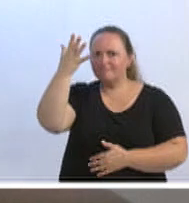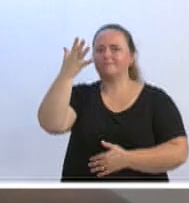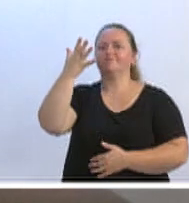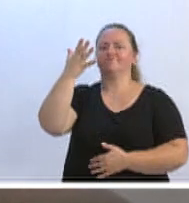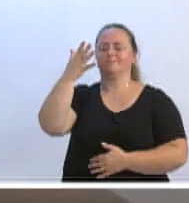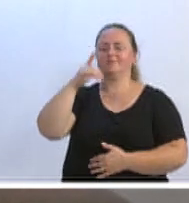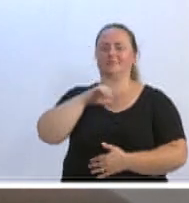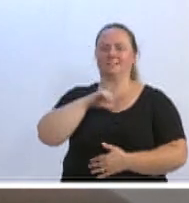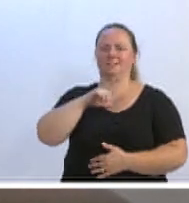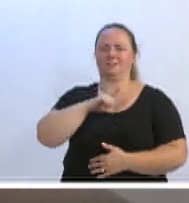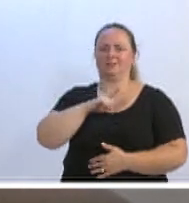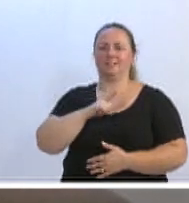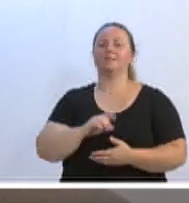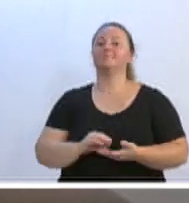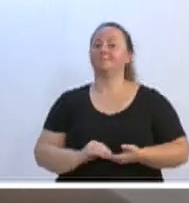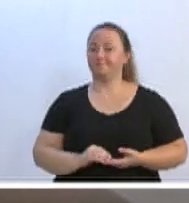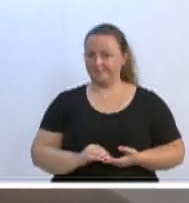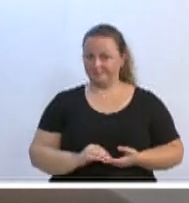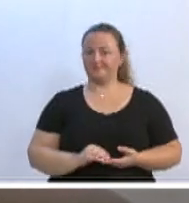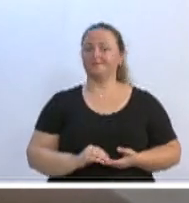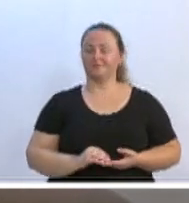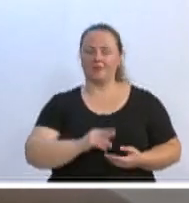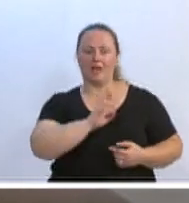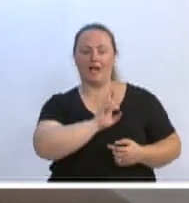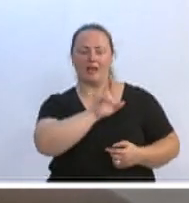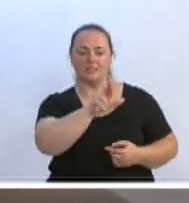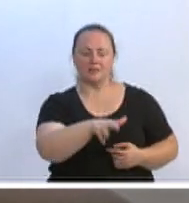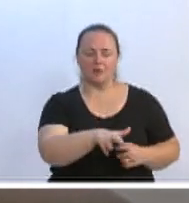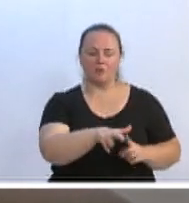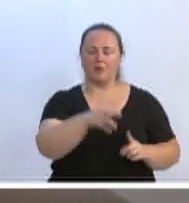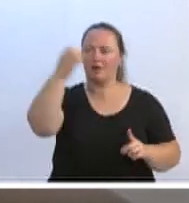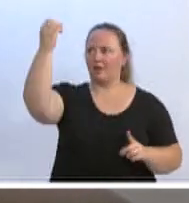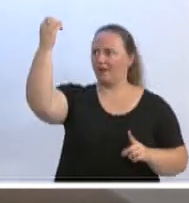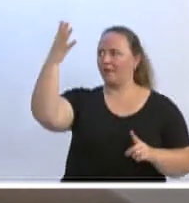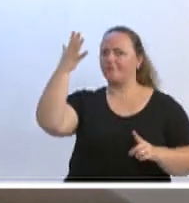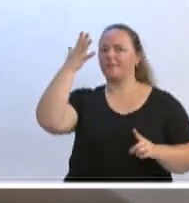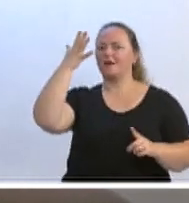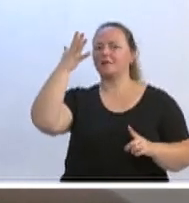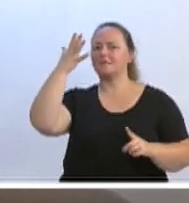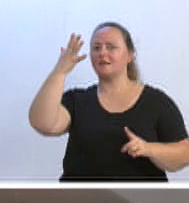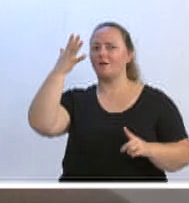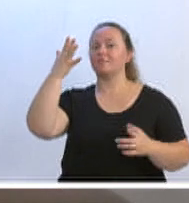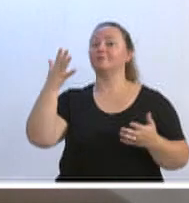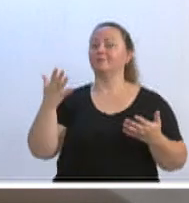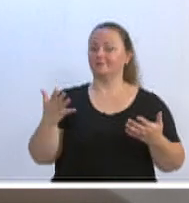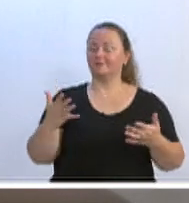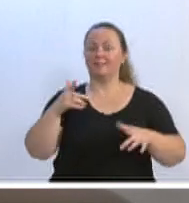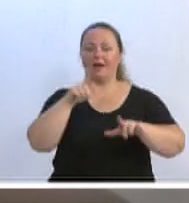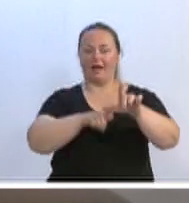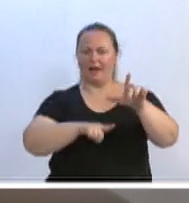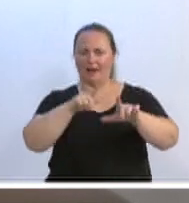a respeito da razão e revelação. A Bíblia diz que a letra mata,